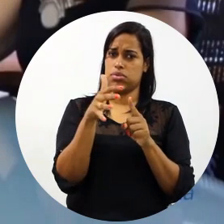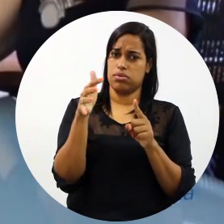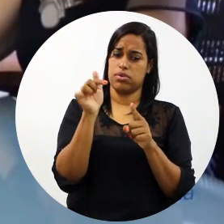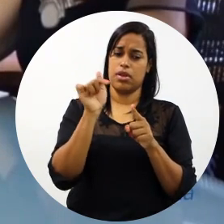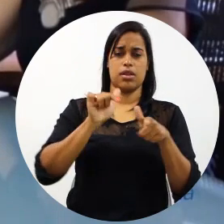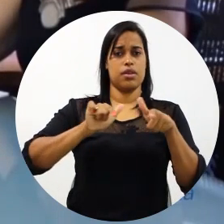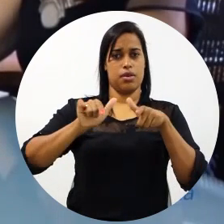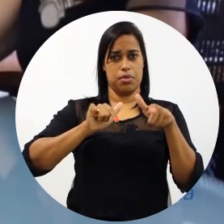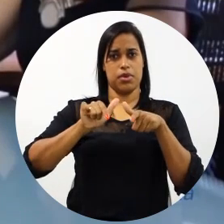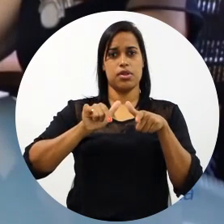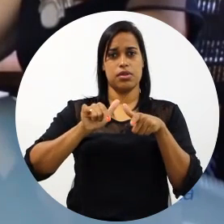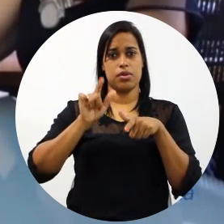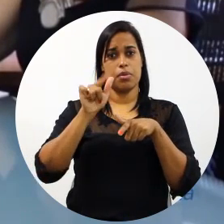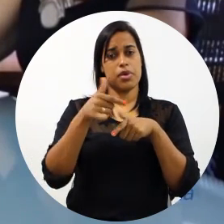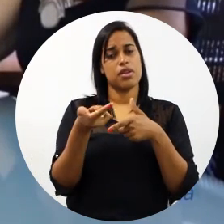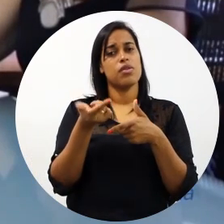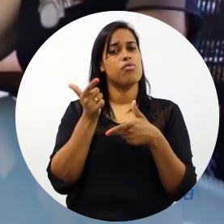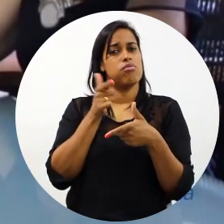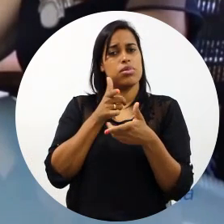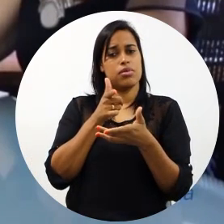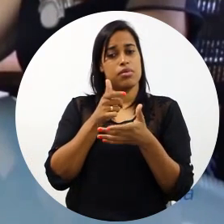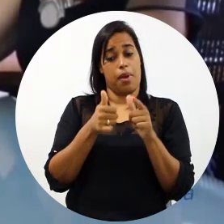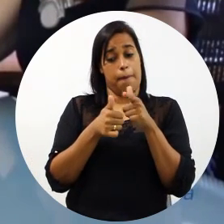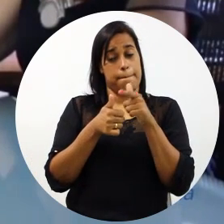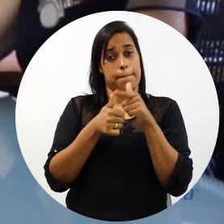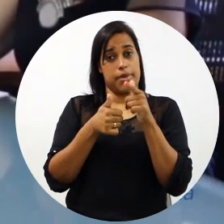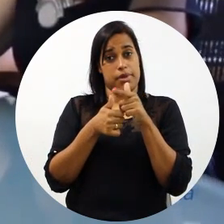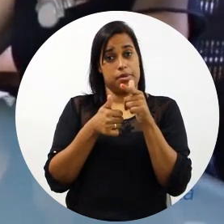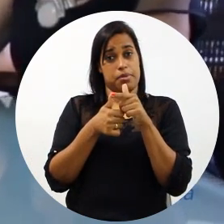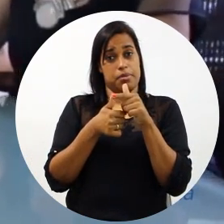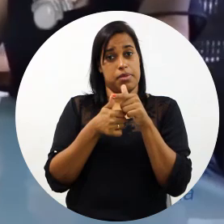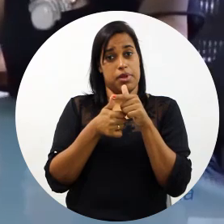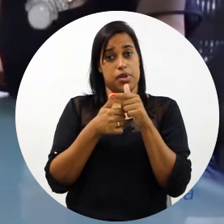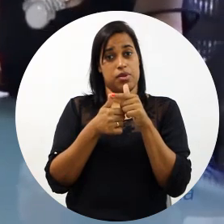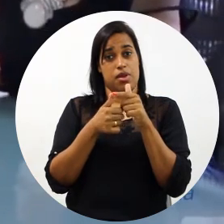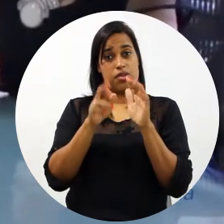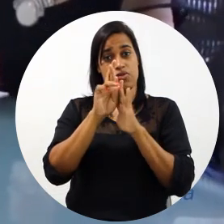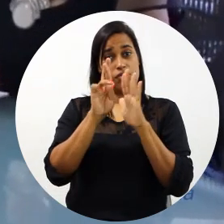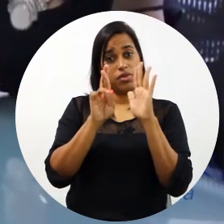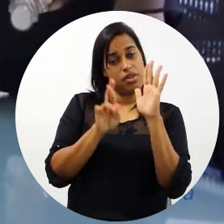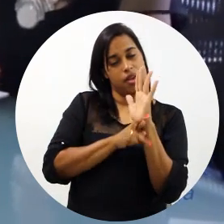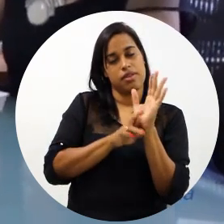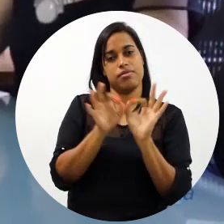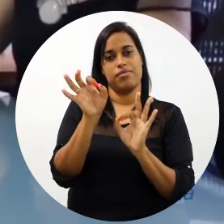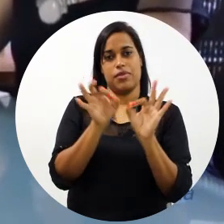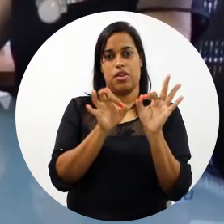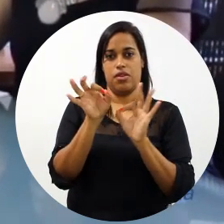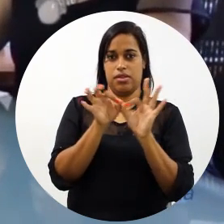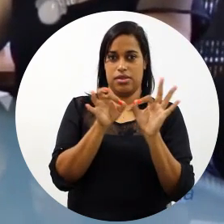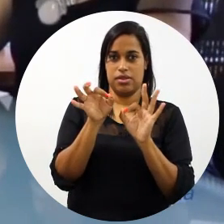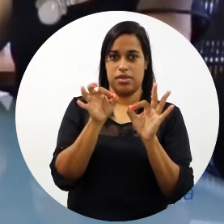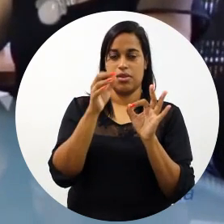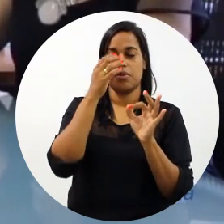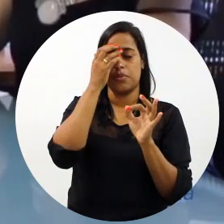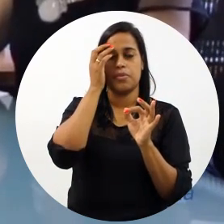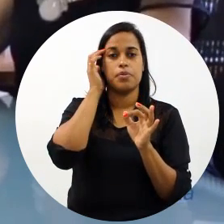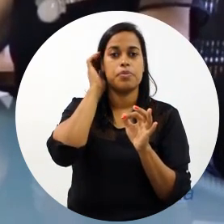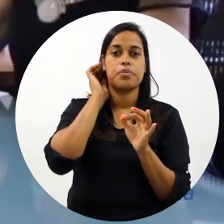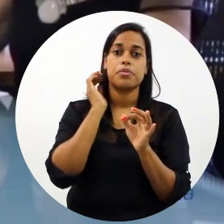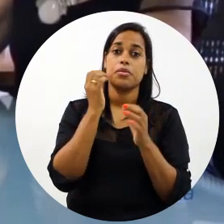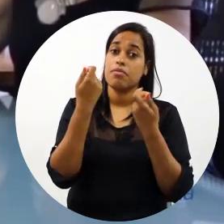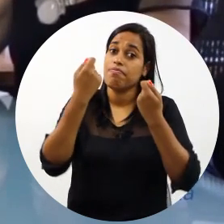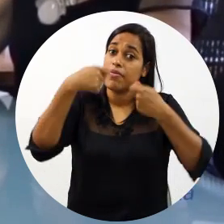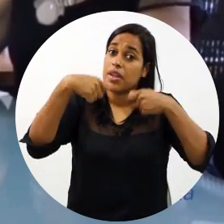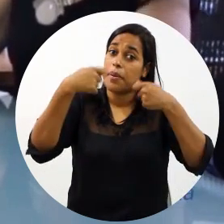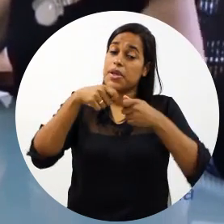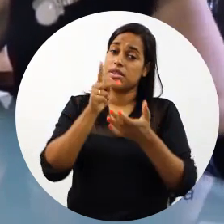esse trabalhador para que ele siga primeiramente a ordem ou as regras da organização? Bom, é